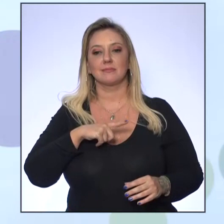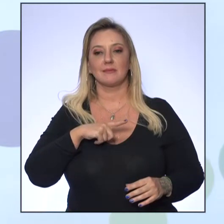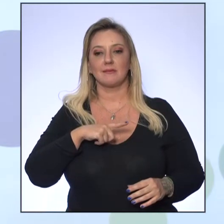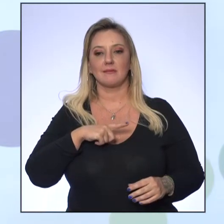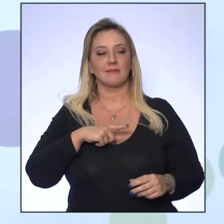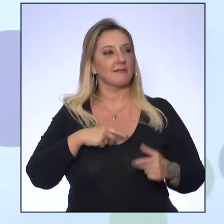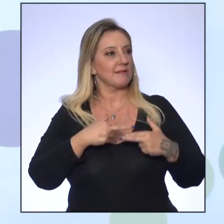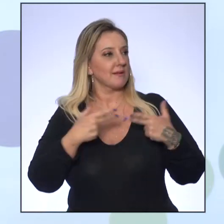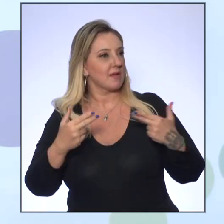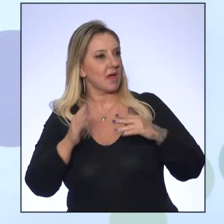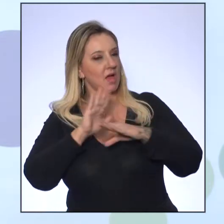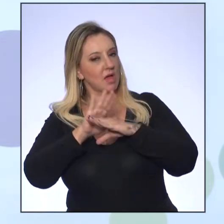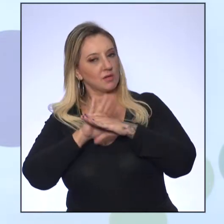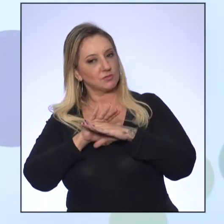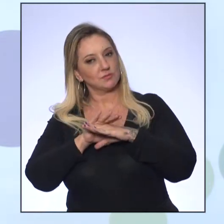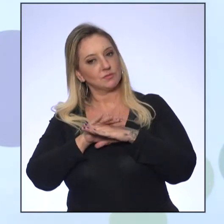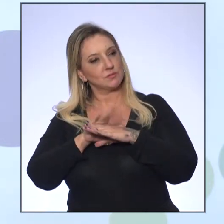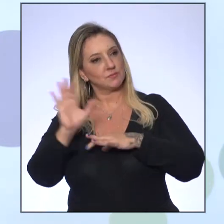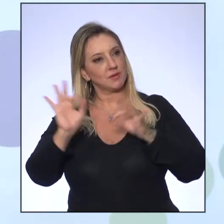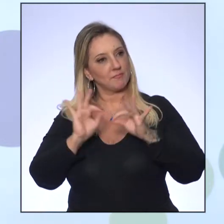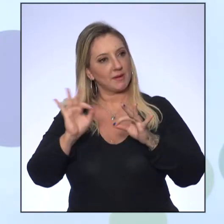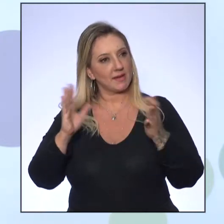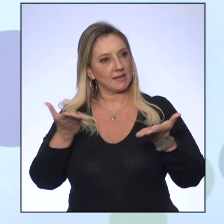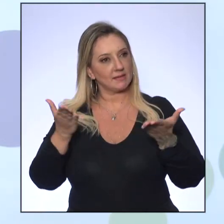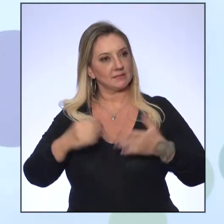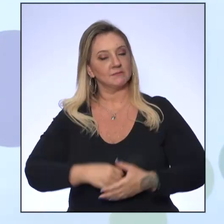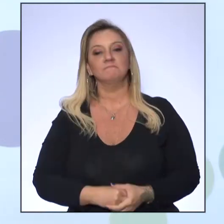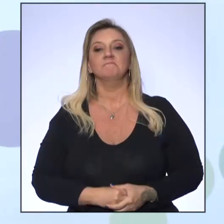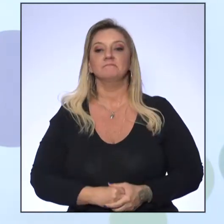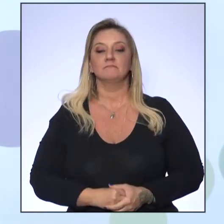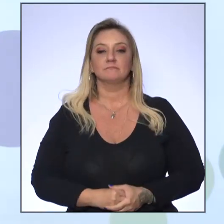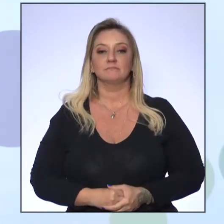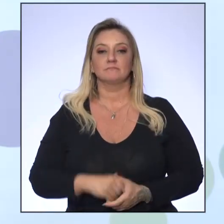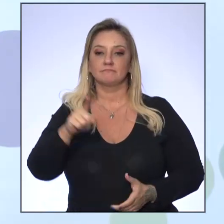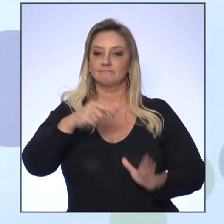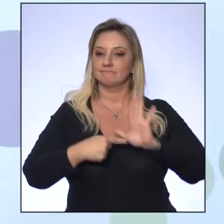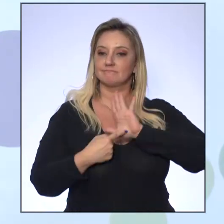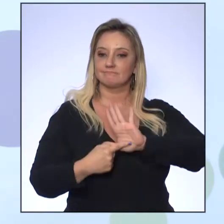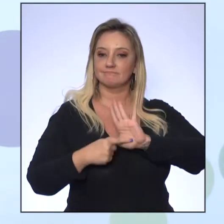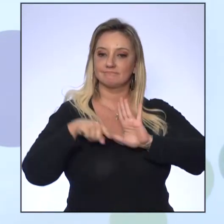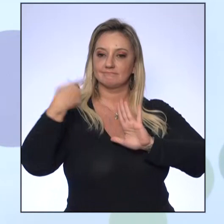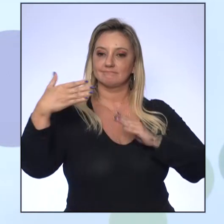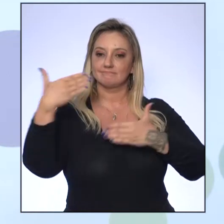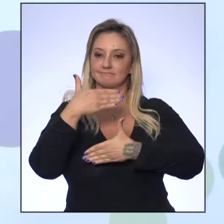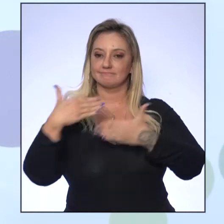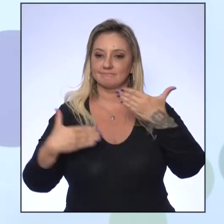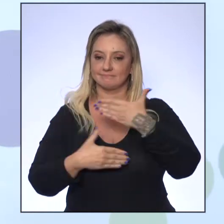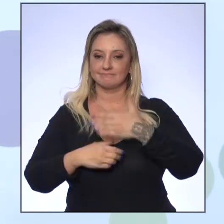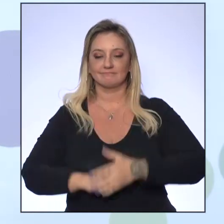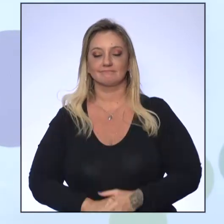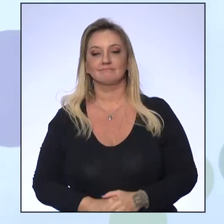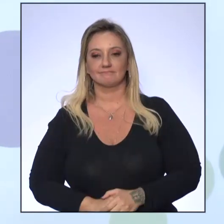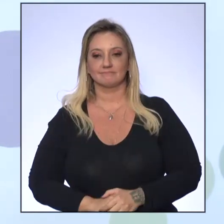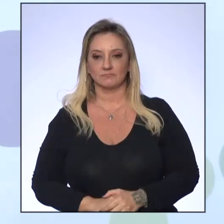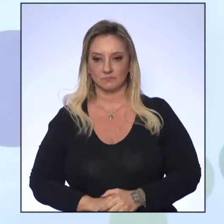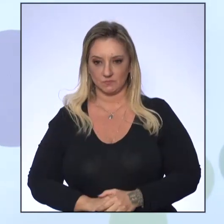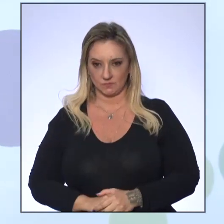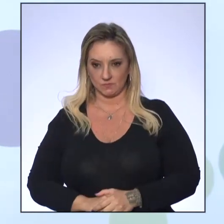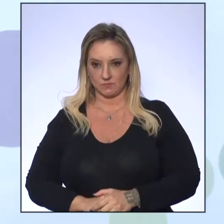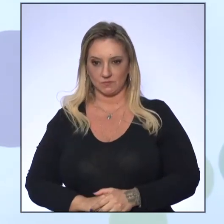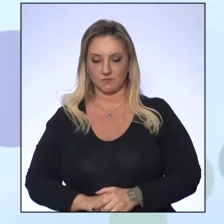alguns elementos que vão te ajudar a se preparar. E aí, eu vou trazer o próximo slide, que é justamente o